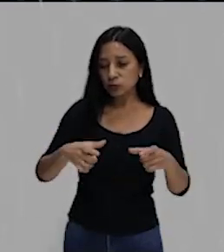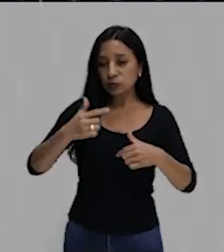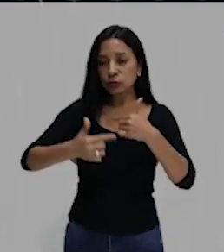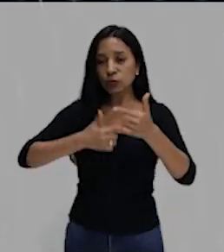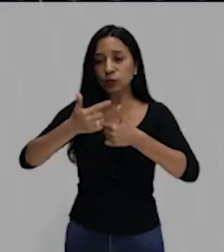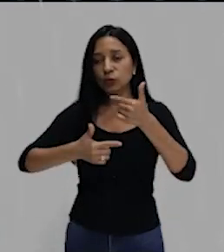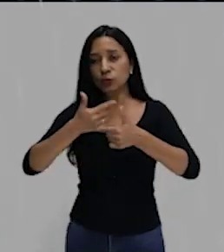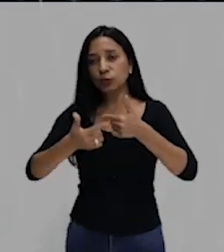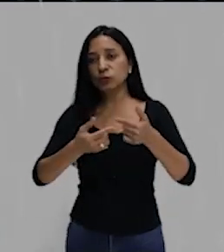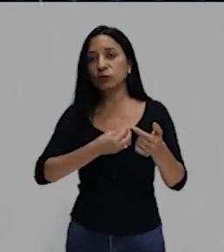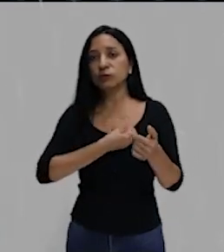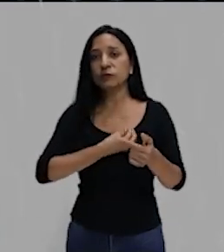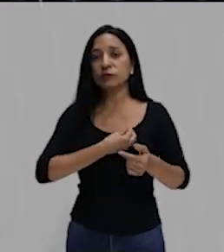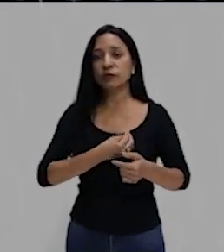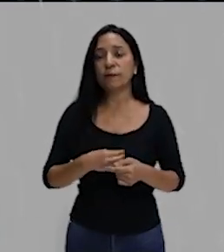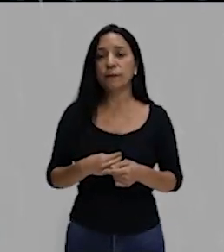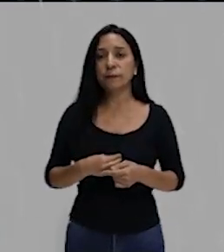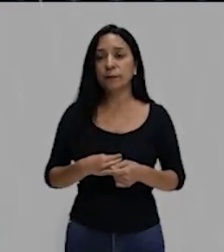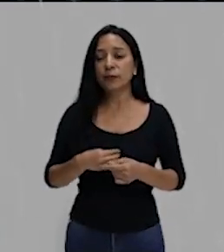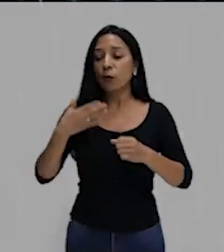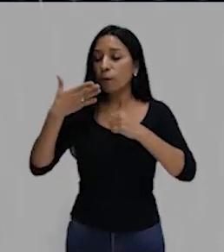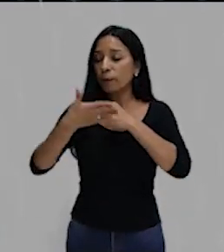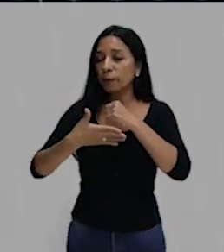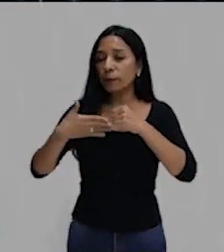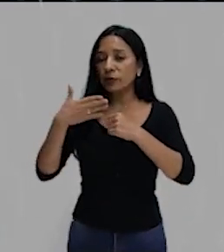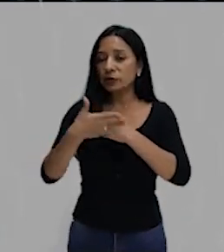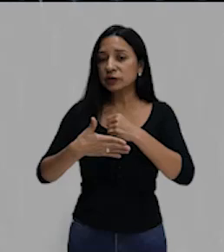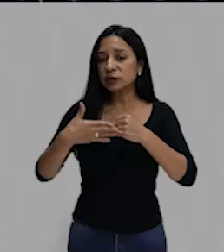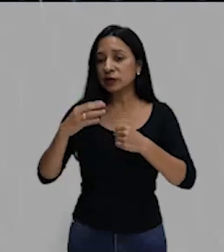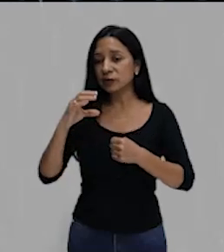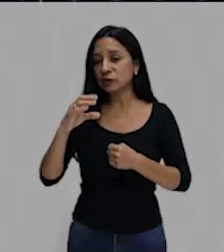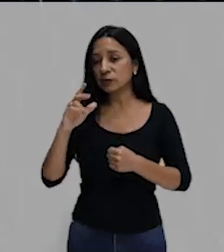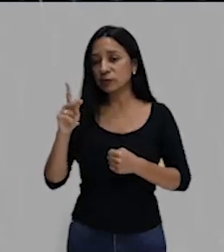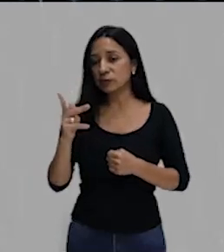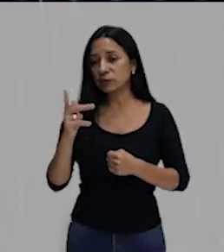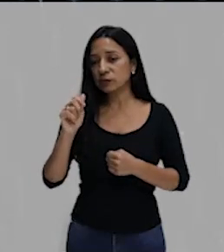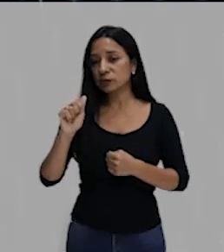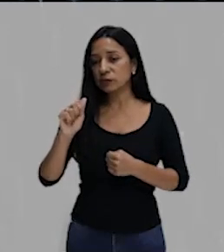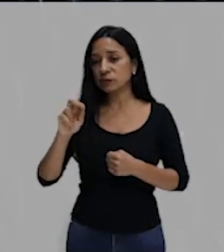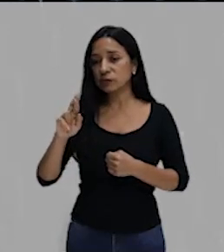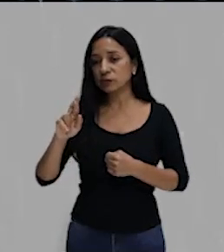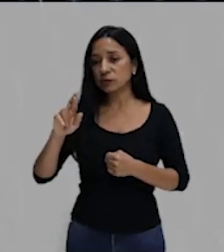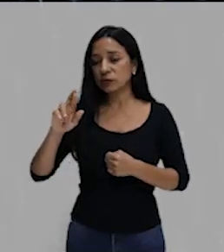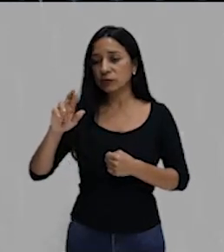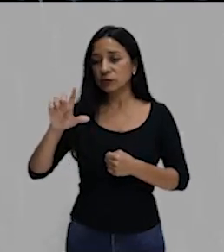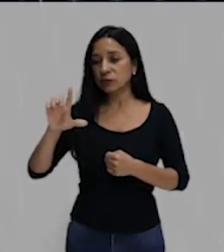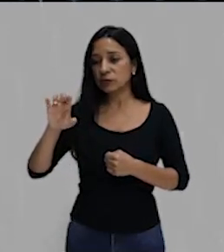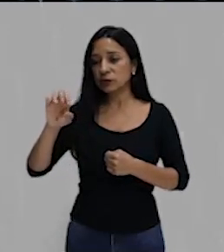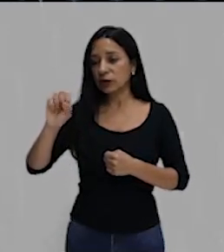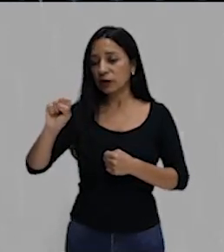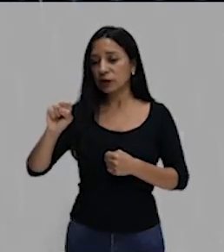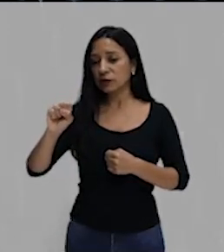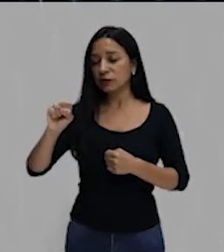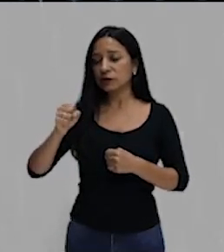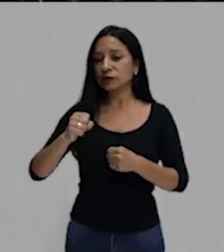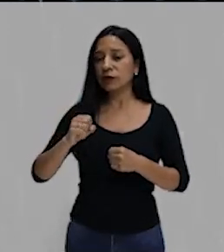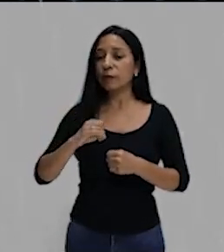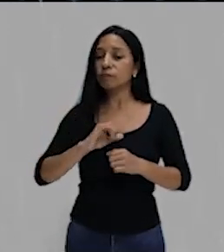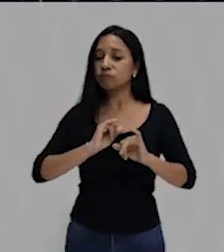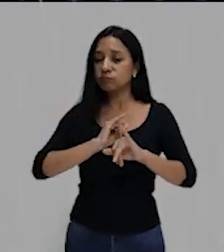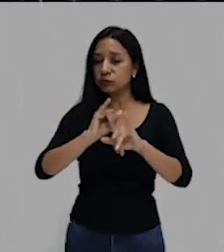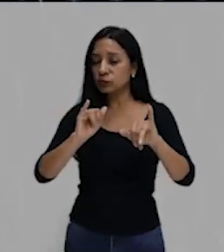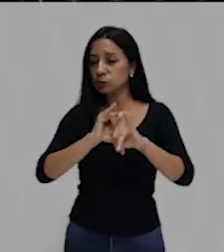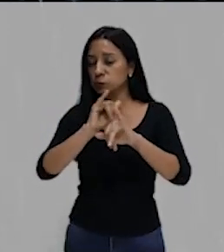pela sobrevivência. Inclusive, com base nisso, Charles Darwin ele lançou a teoria da seleção natural das espécies, onde os